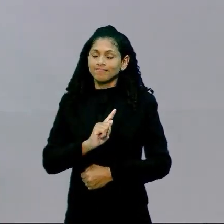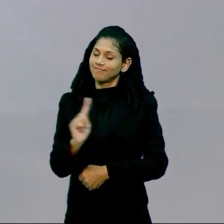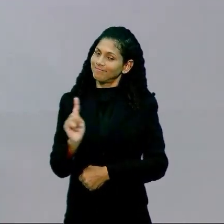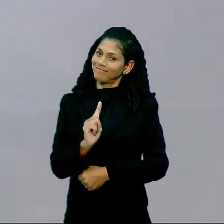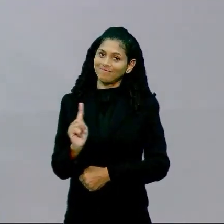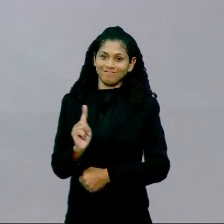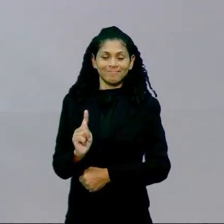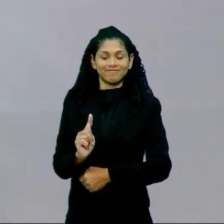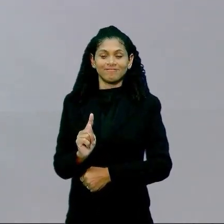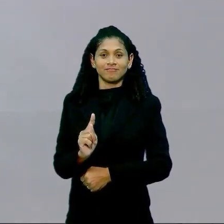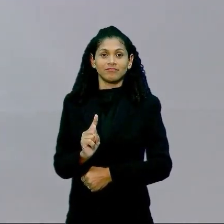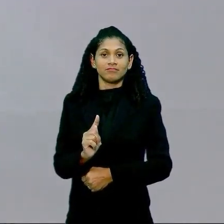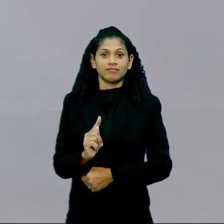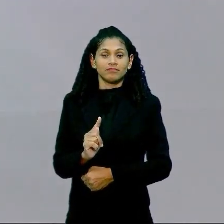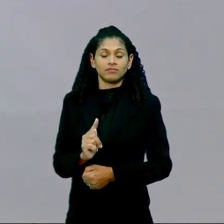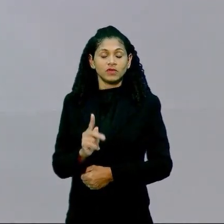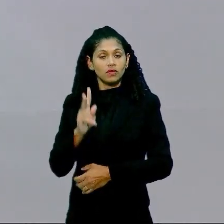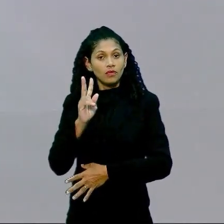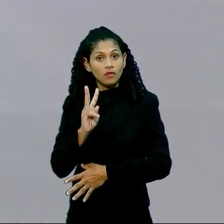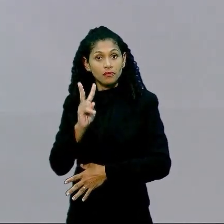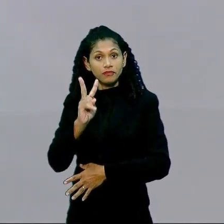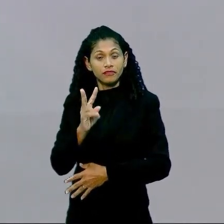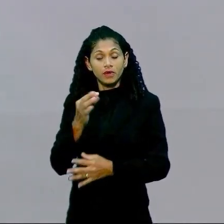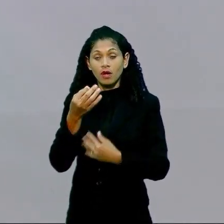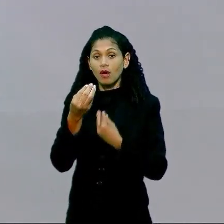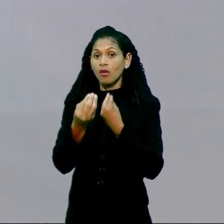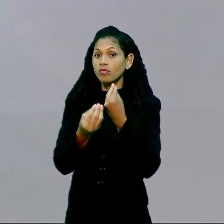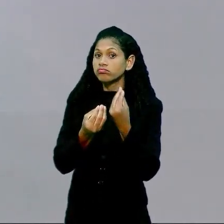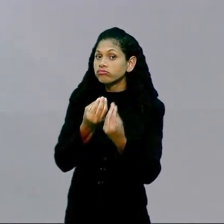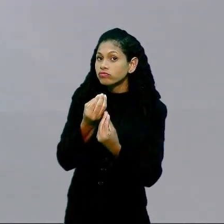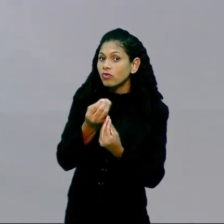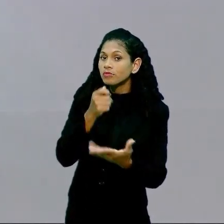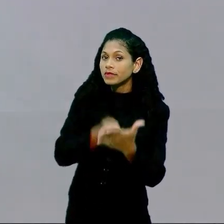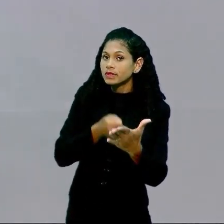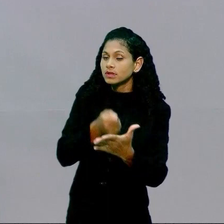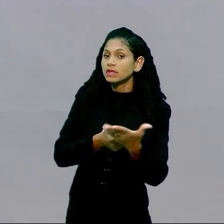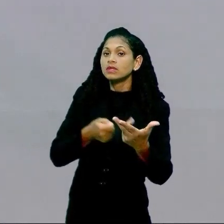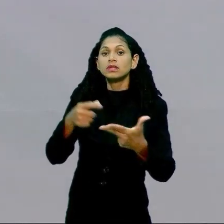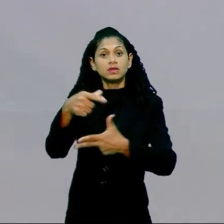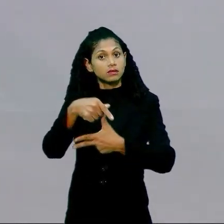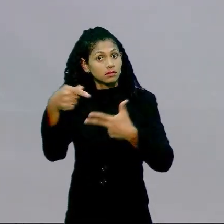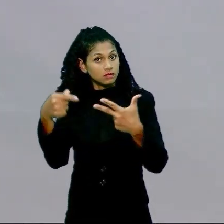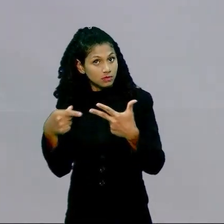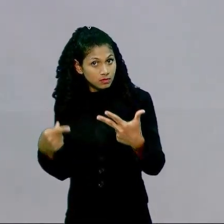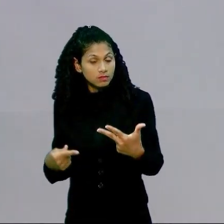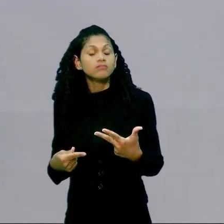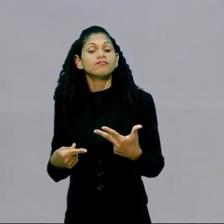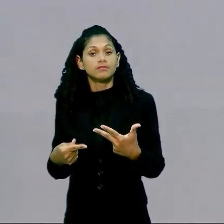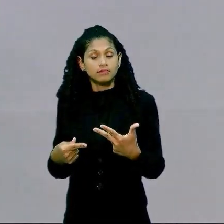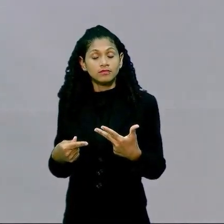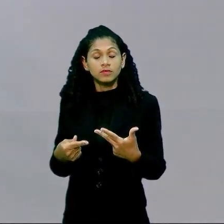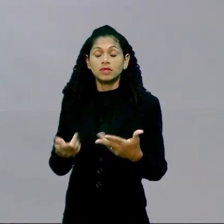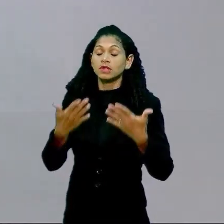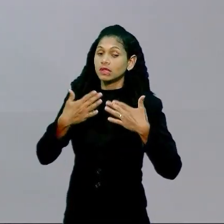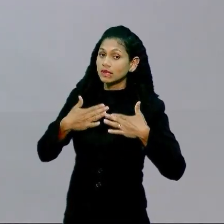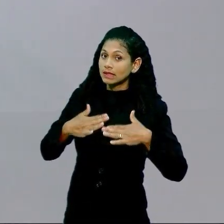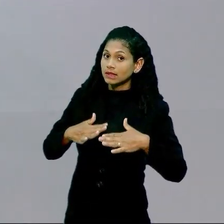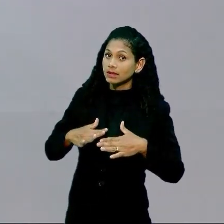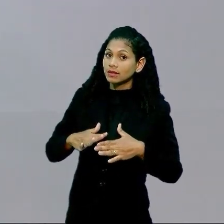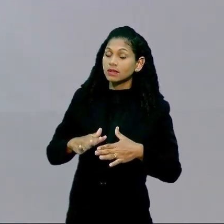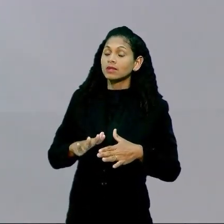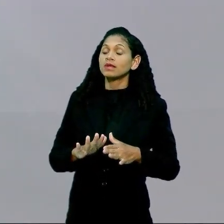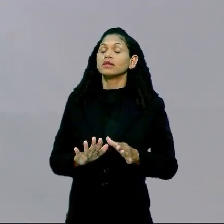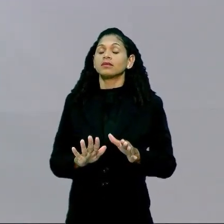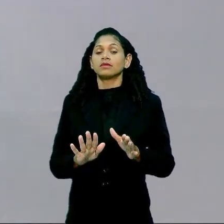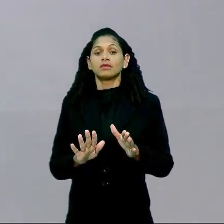Não. A gente vai ver como efetivamente ela vai cair e ser cobrada no Enem e de forma tranquila e calma a gente vai gabaritar